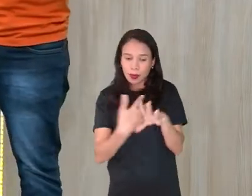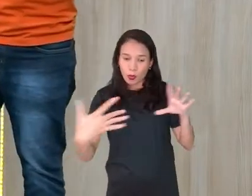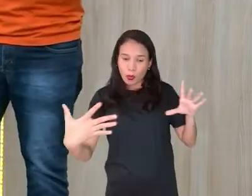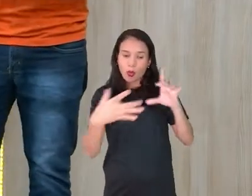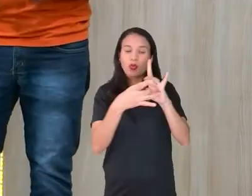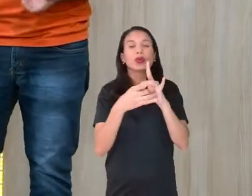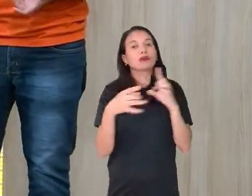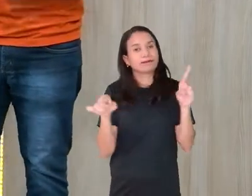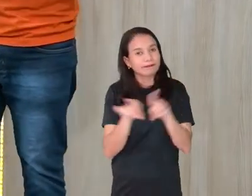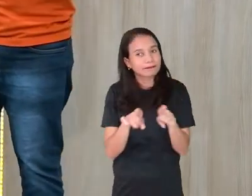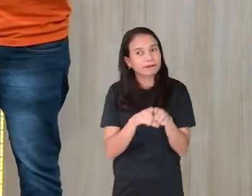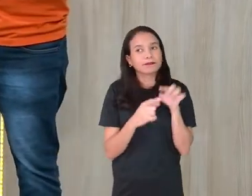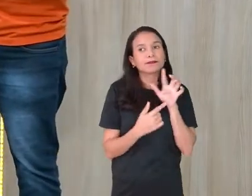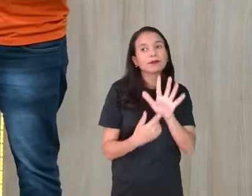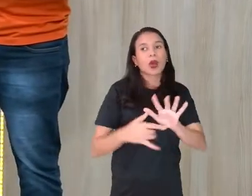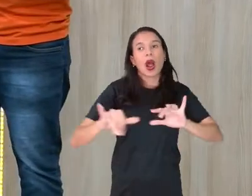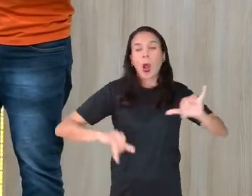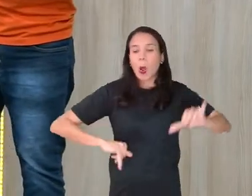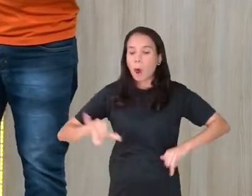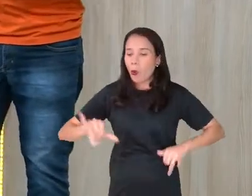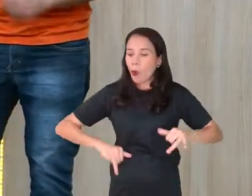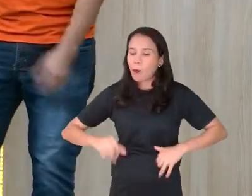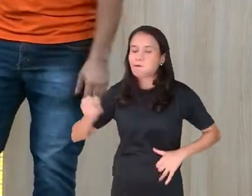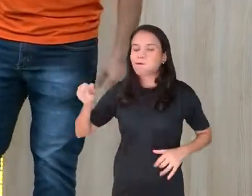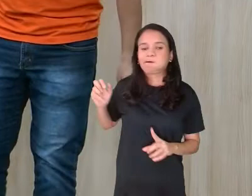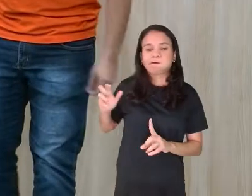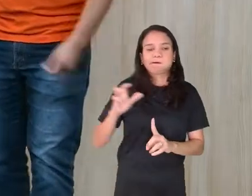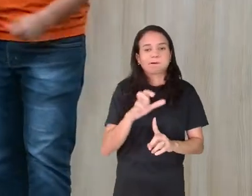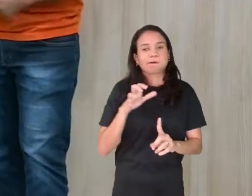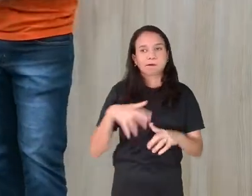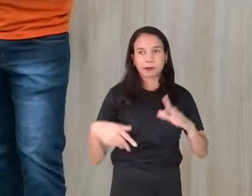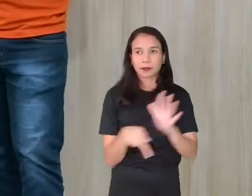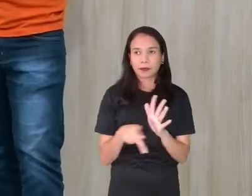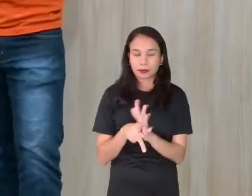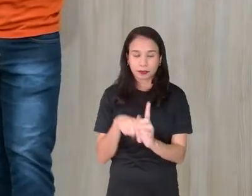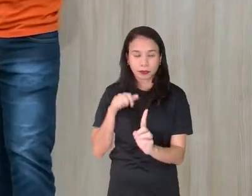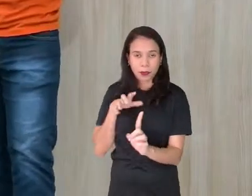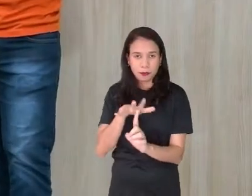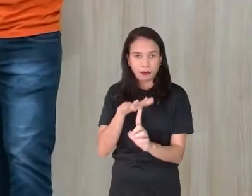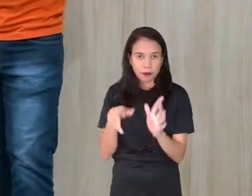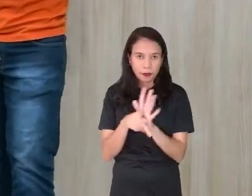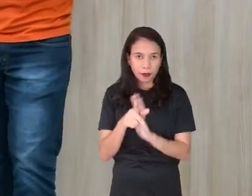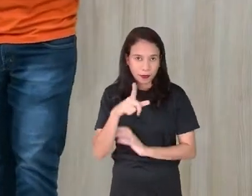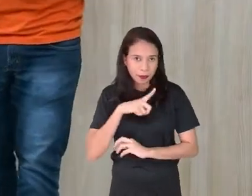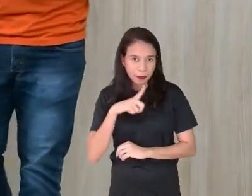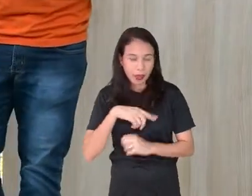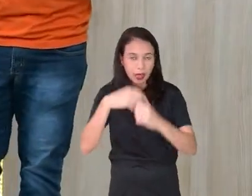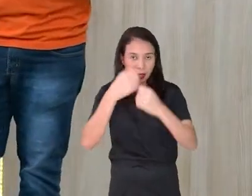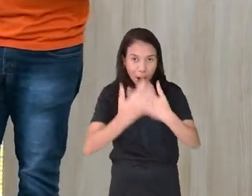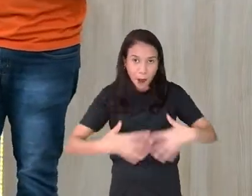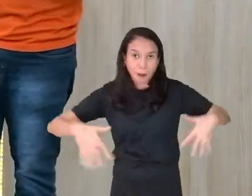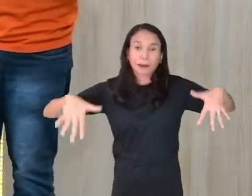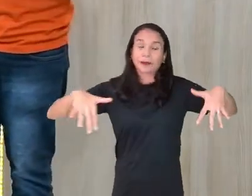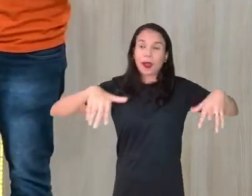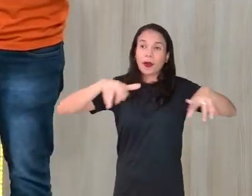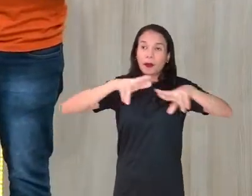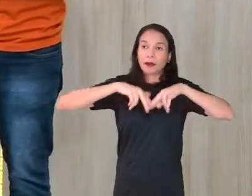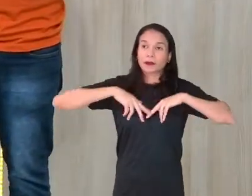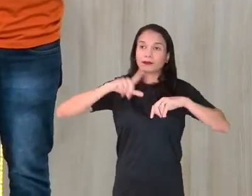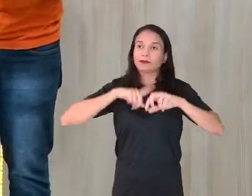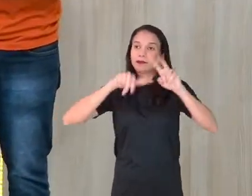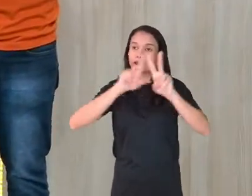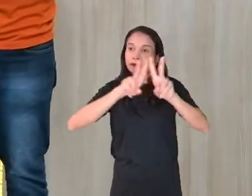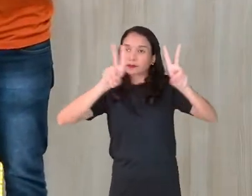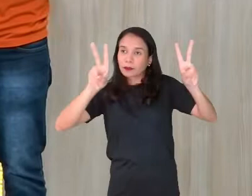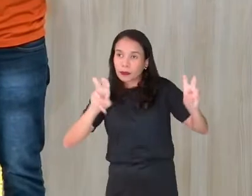elas também vão sofrer com determinados impactos, né? E esses impactos, né,